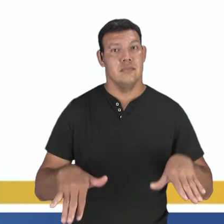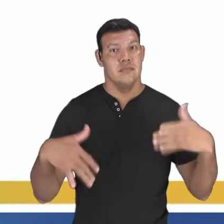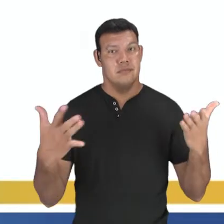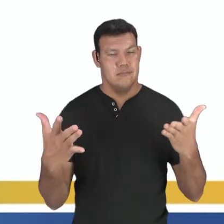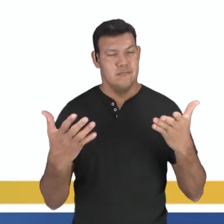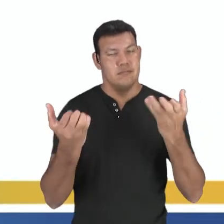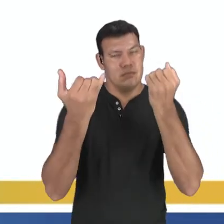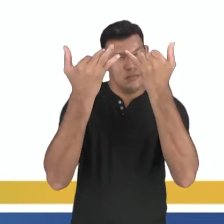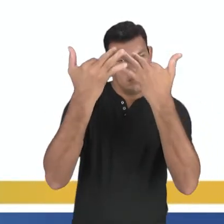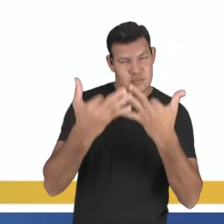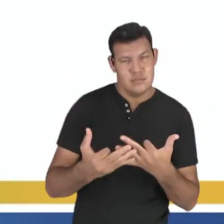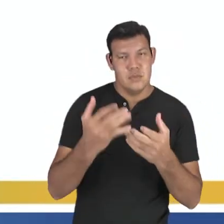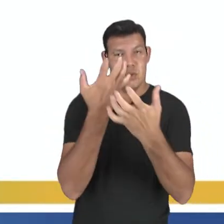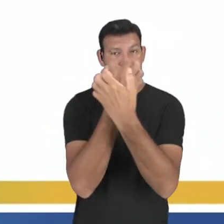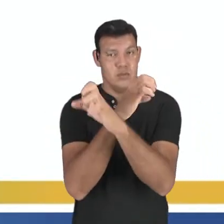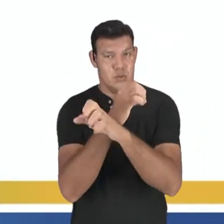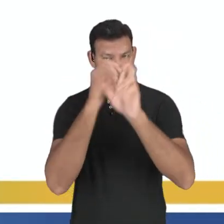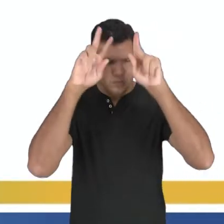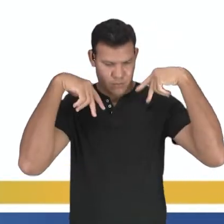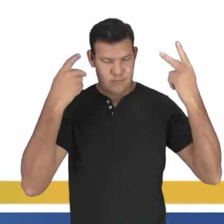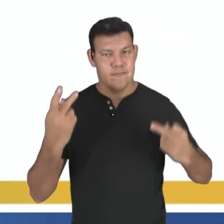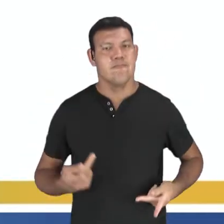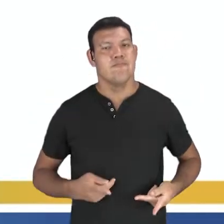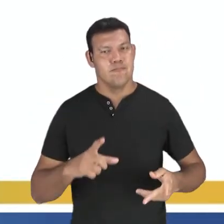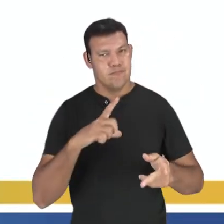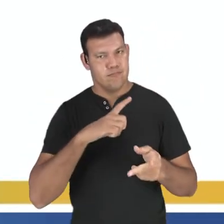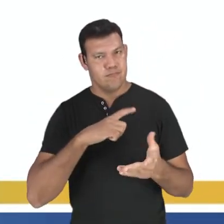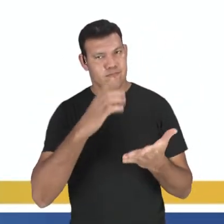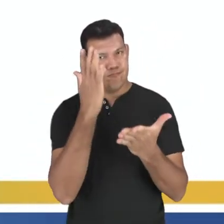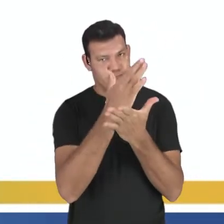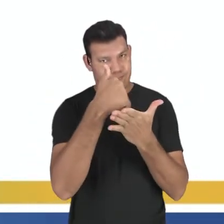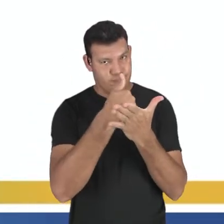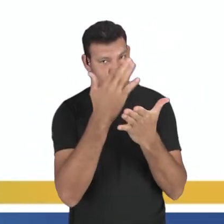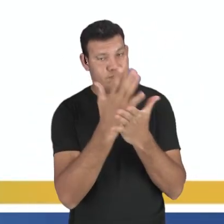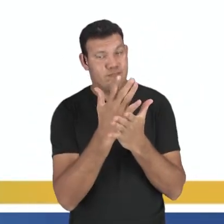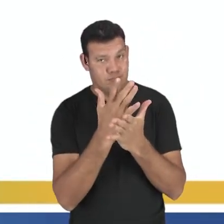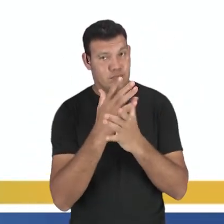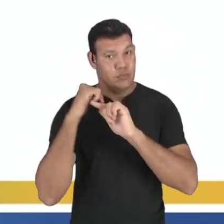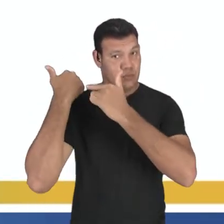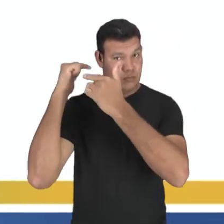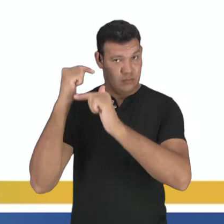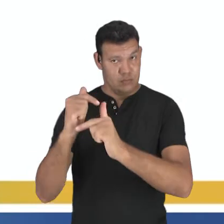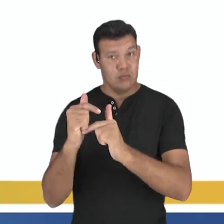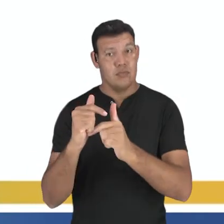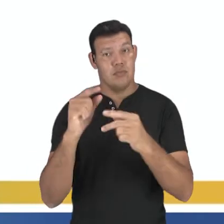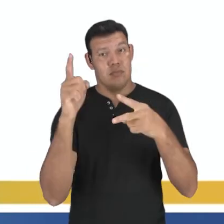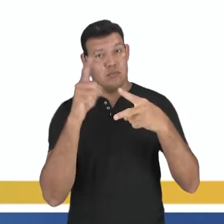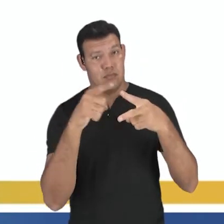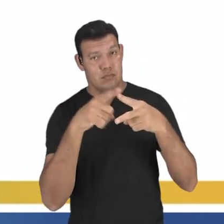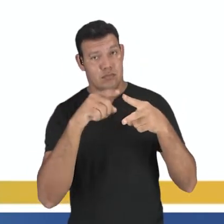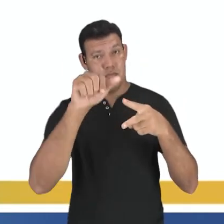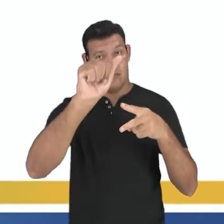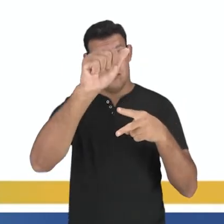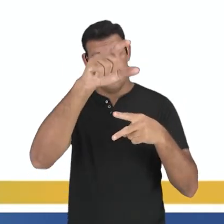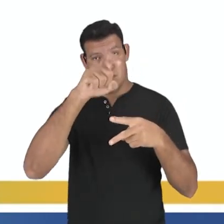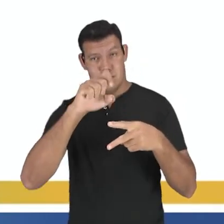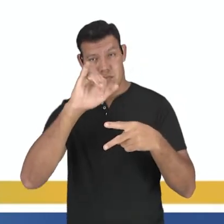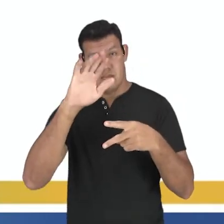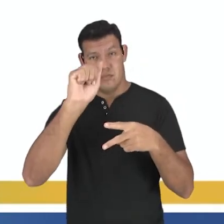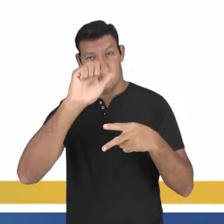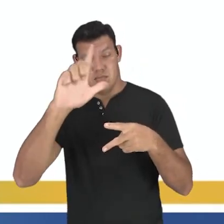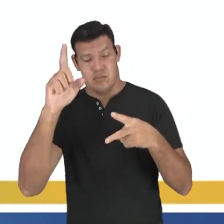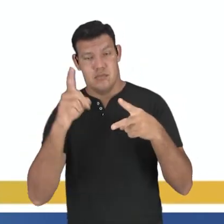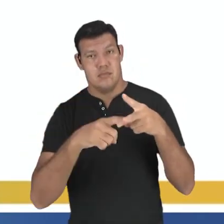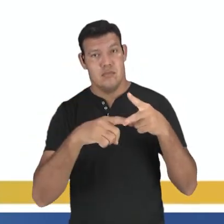aí quando a gente fala do nosso esqueleto humano, ele tem uma divisão, tá? Ele tradicionalmente vai ser dividido em esqueleto axial e